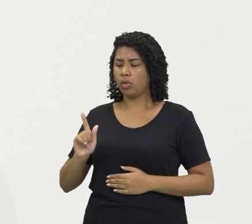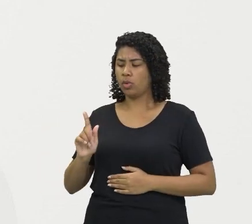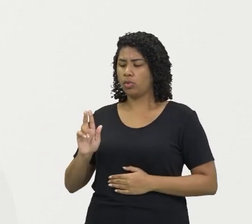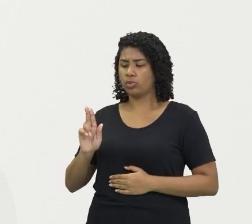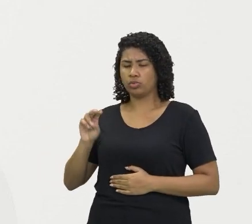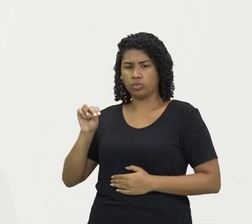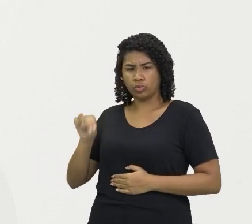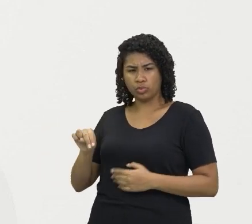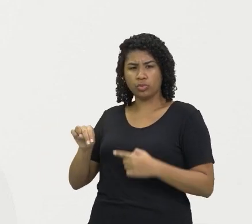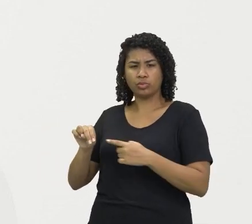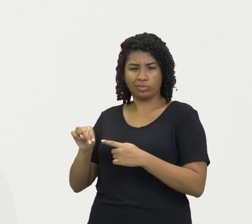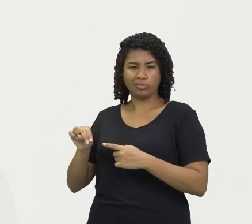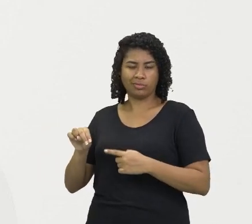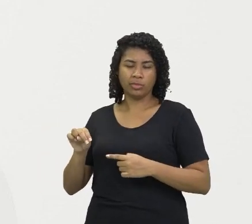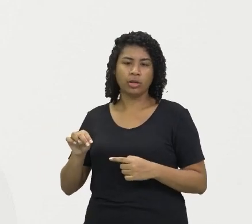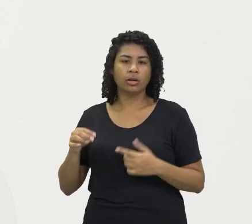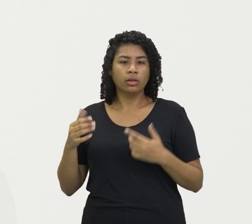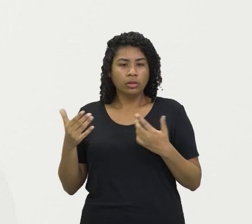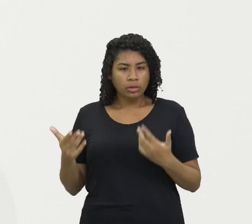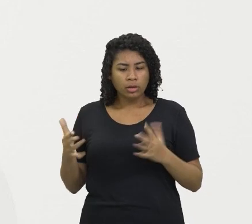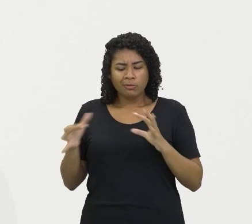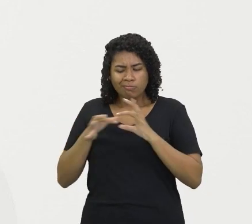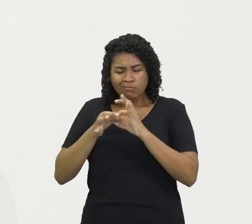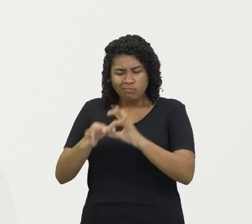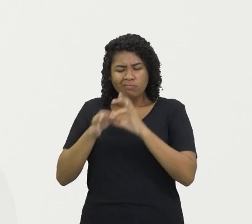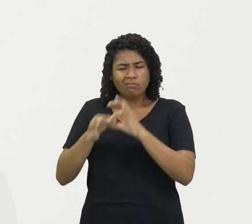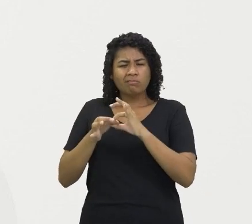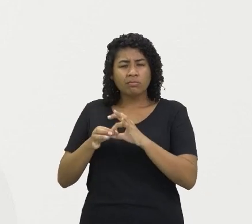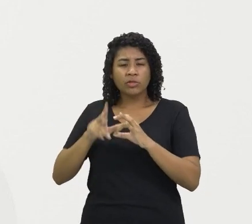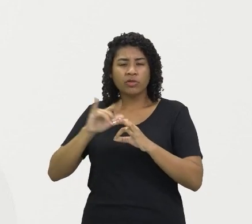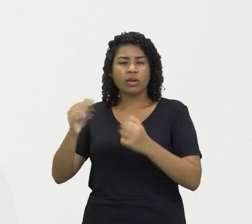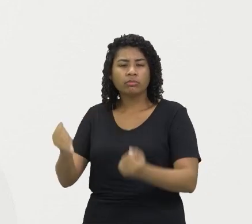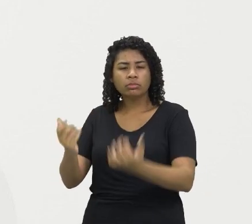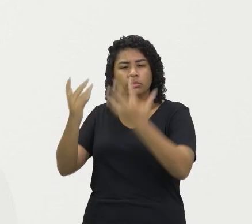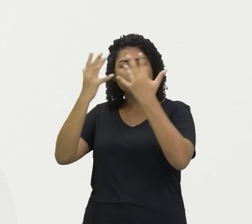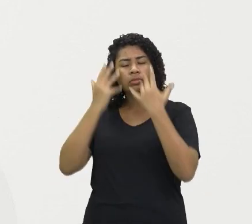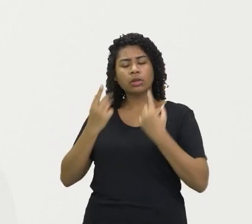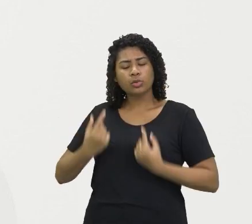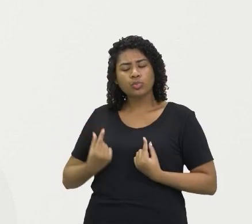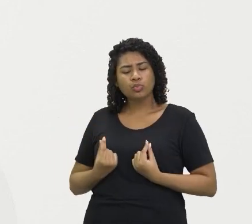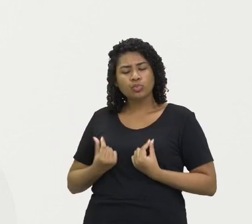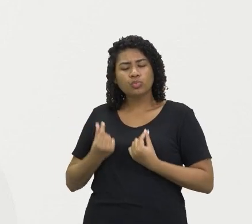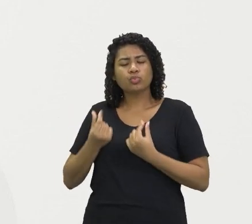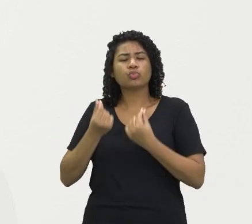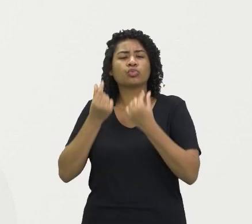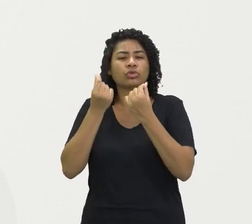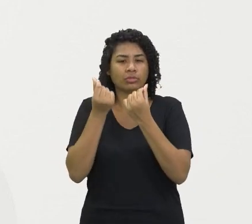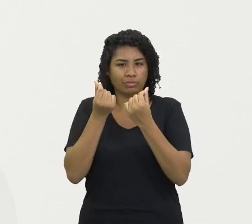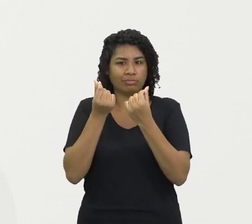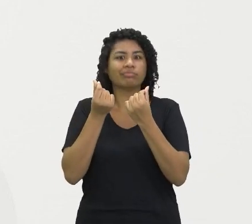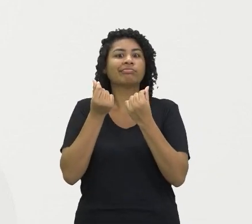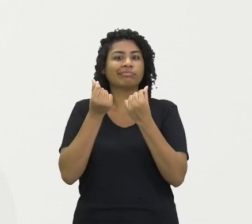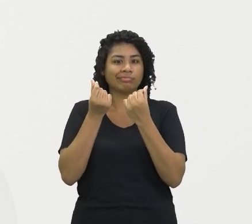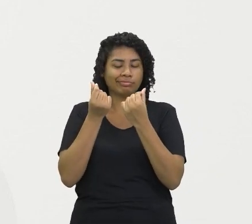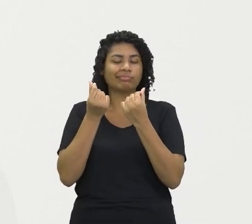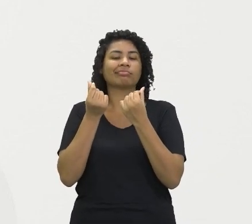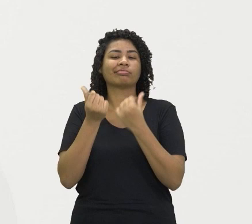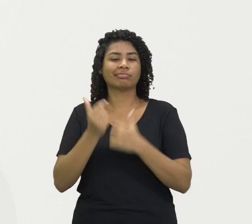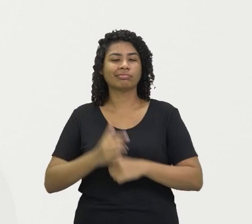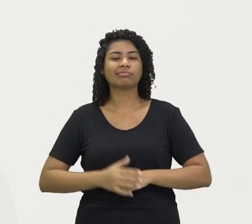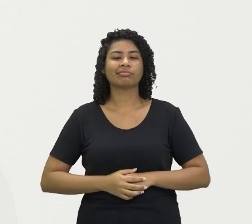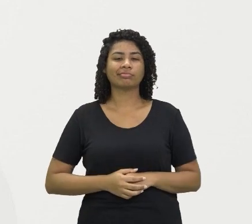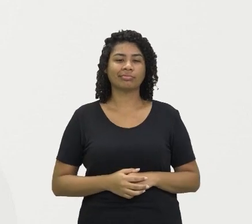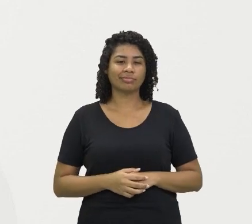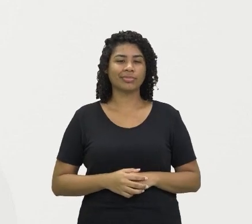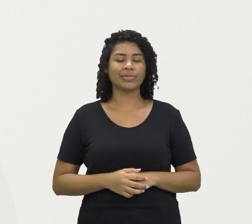irmãos afro-brasileiros, ele, de certa forma, quer privilegiar que essa pessoa seja também